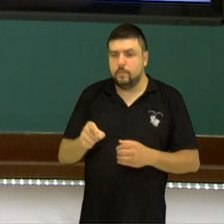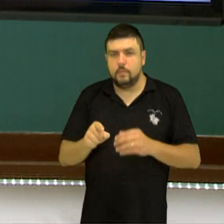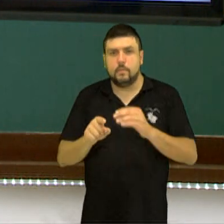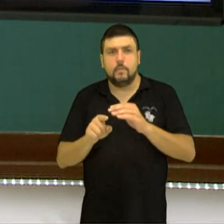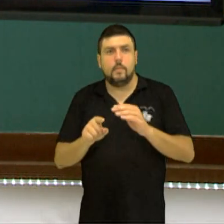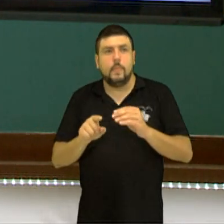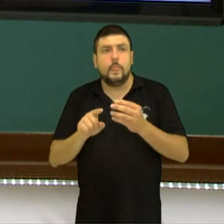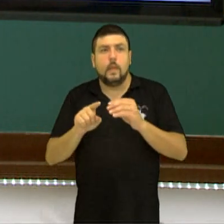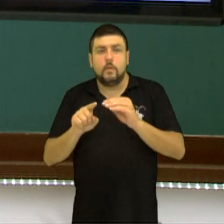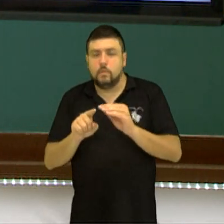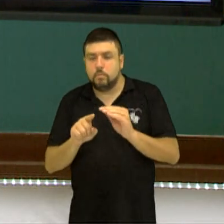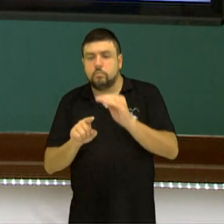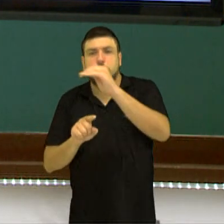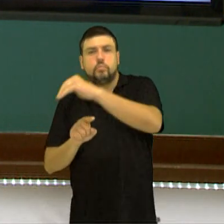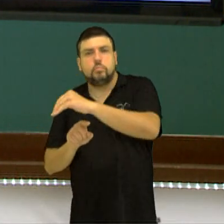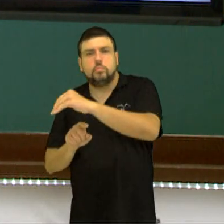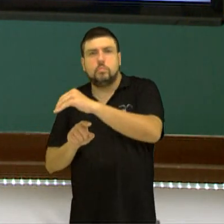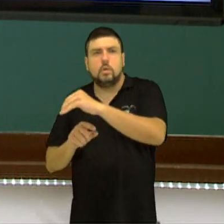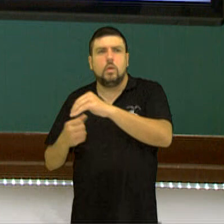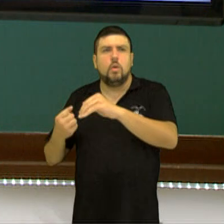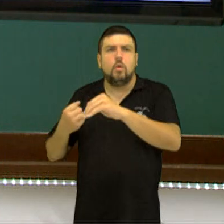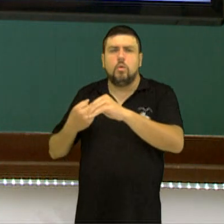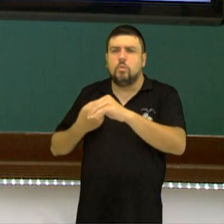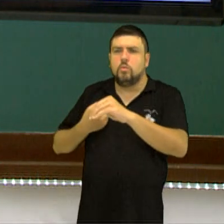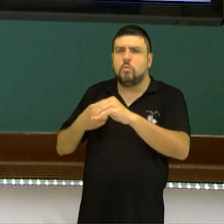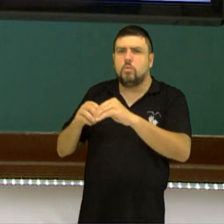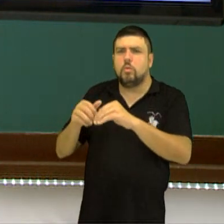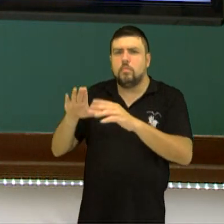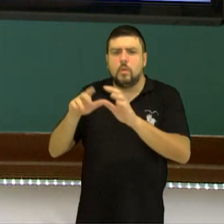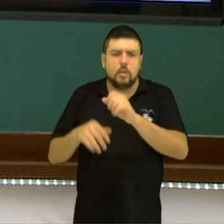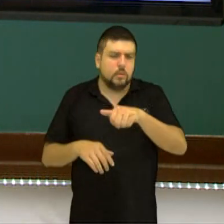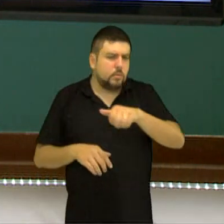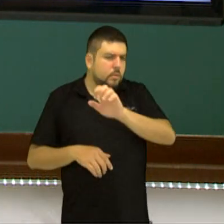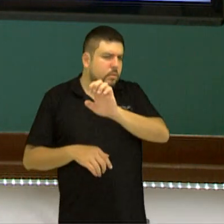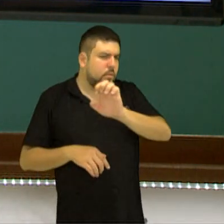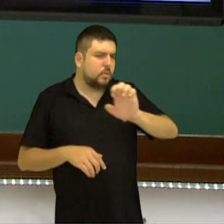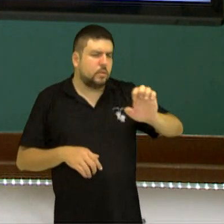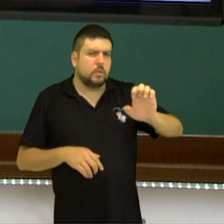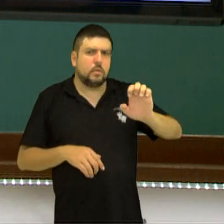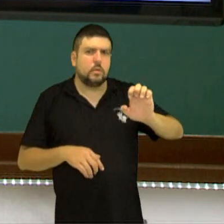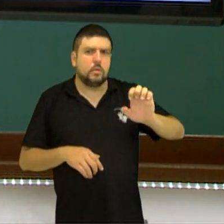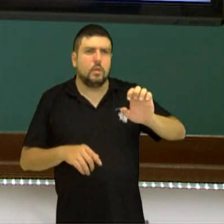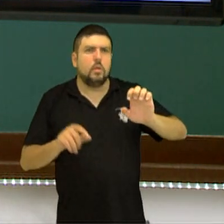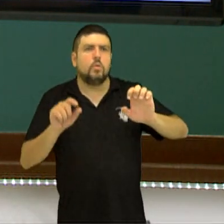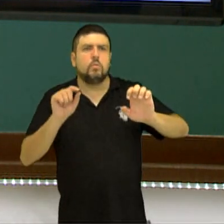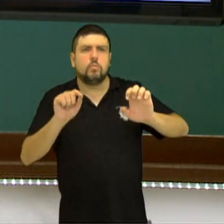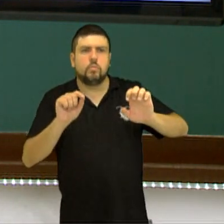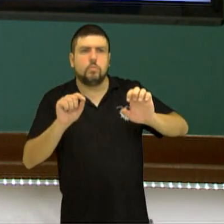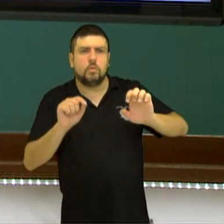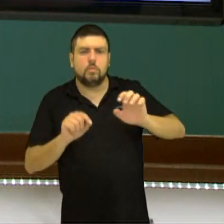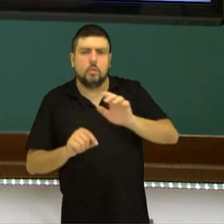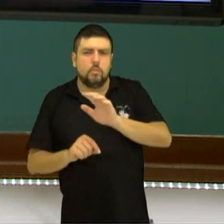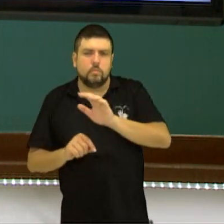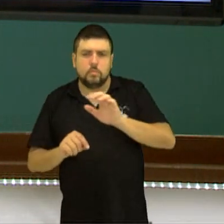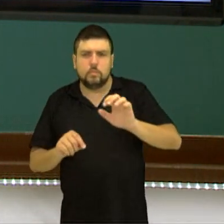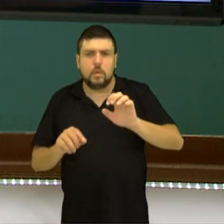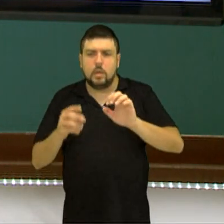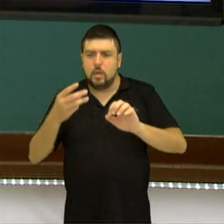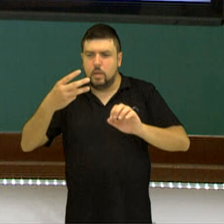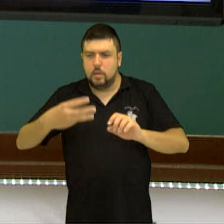4. Então pula até o 4, vamos contar quantas casas a gente vai pular. 1, 2, 3, 4, 5.